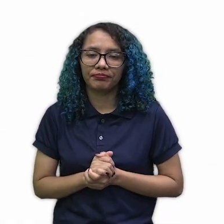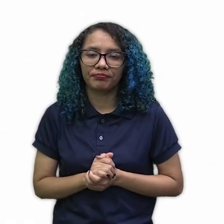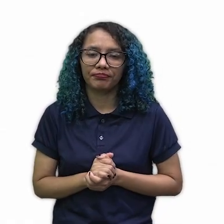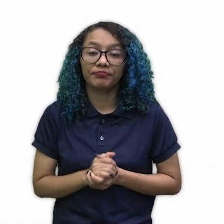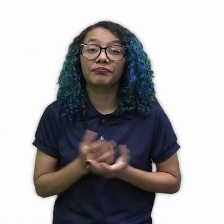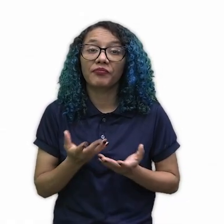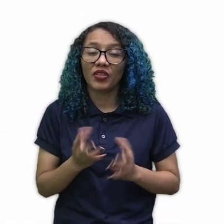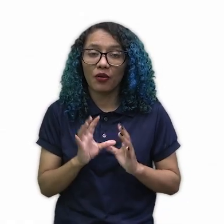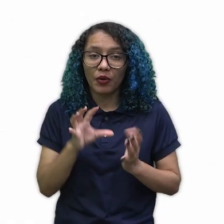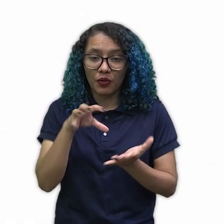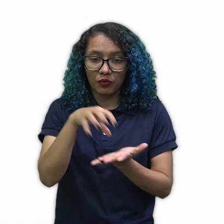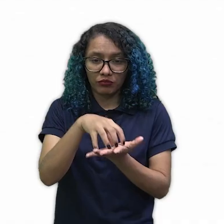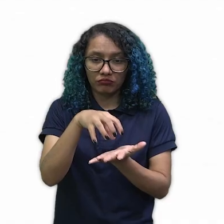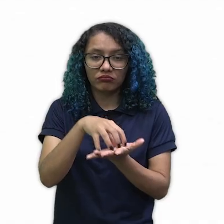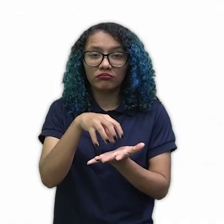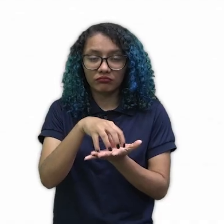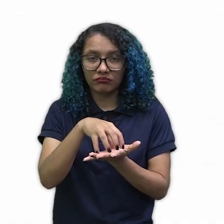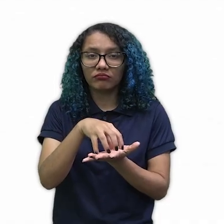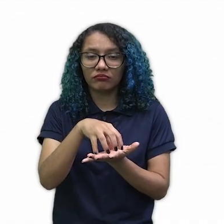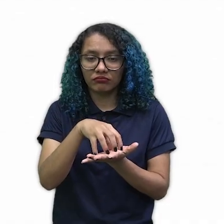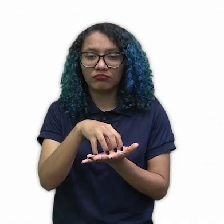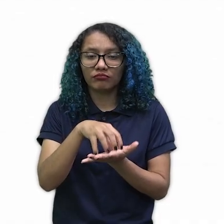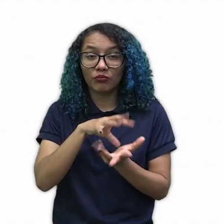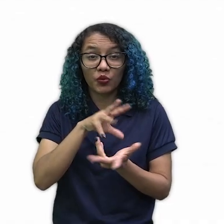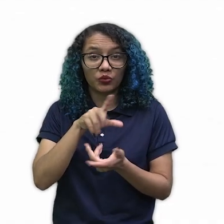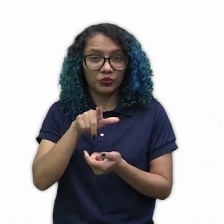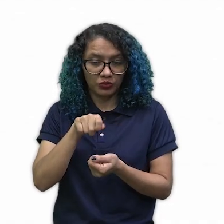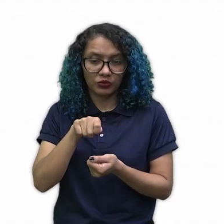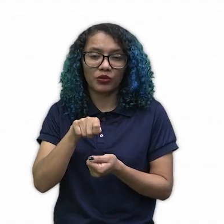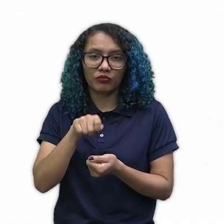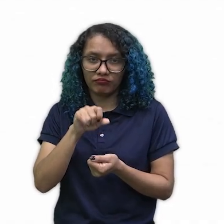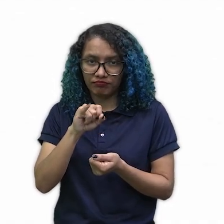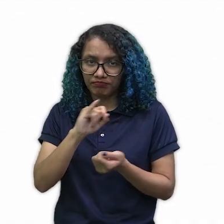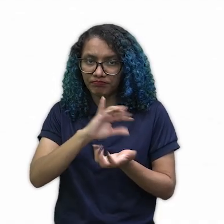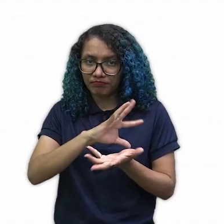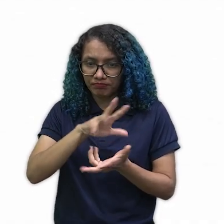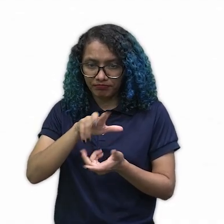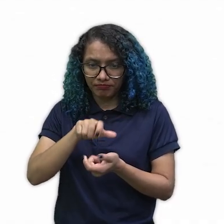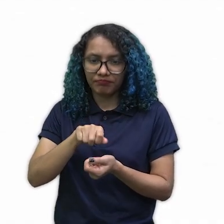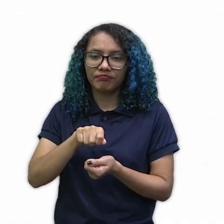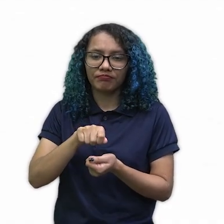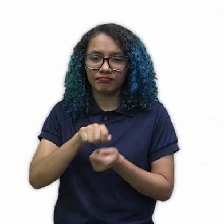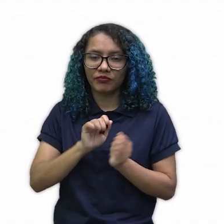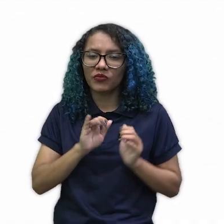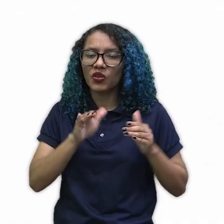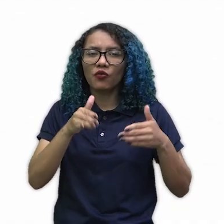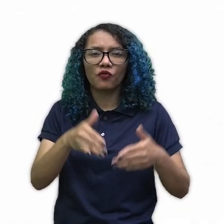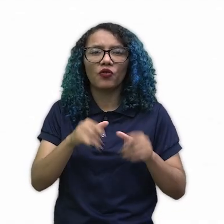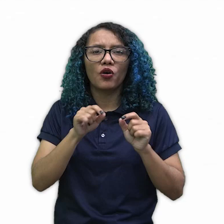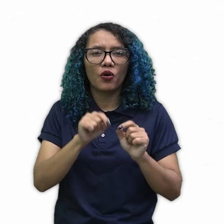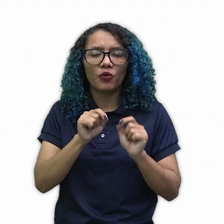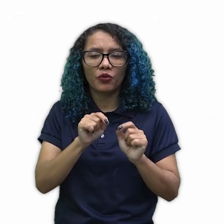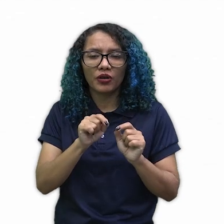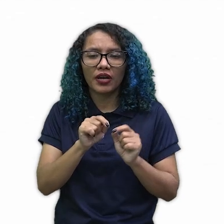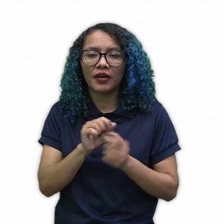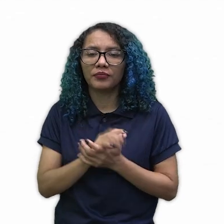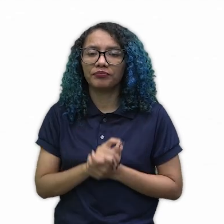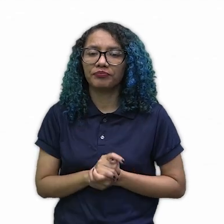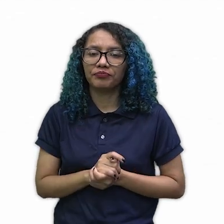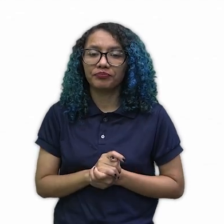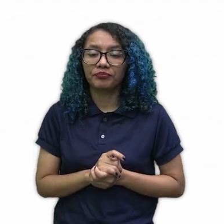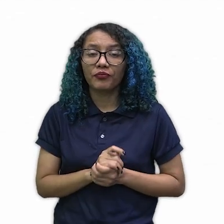Gente, a OMC é uma organização internacional, tá? Que vai tratar ali